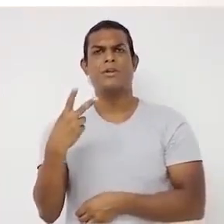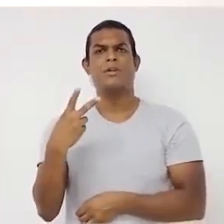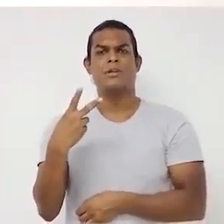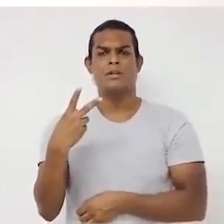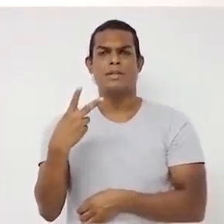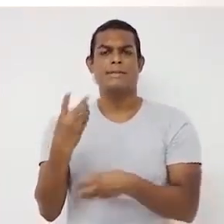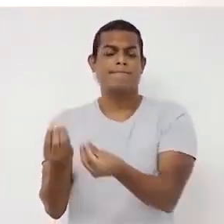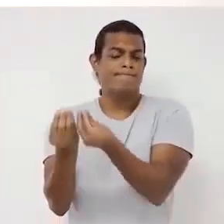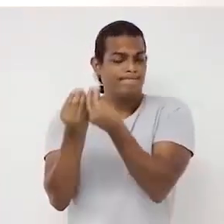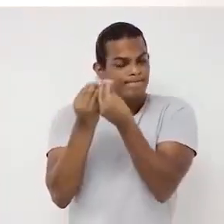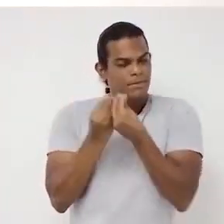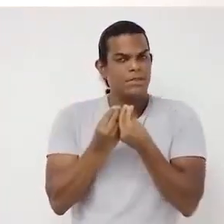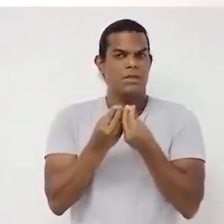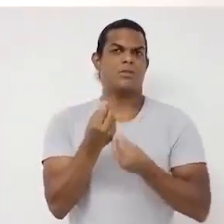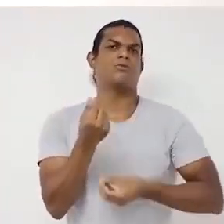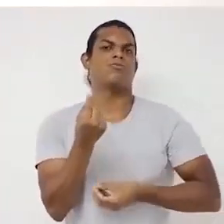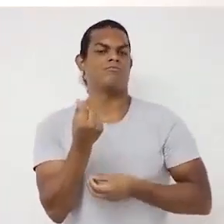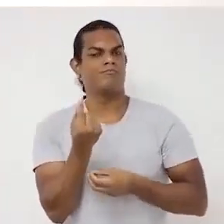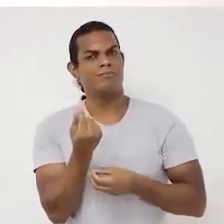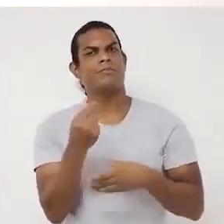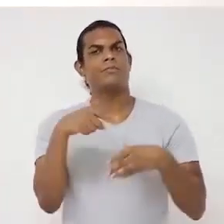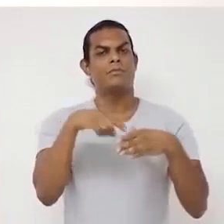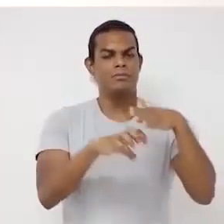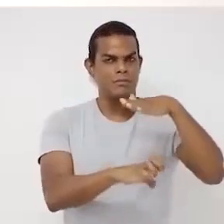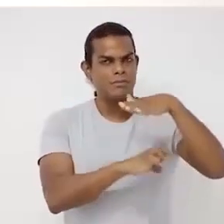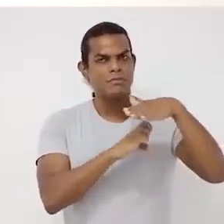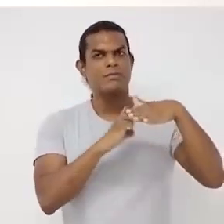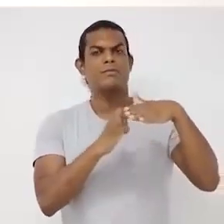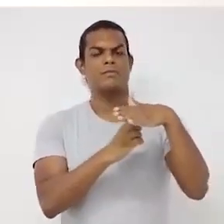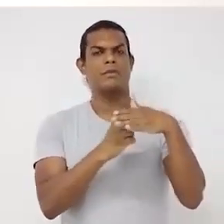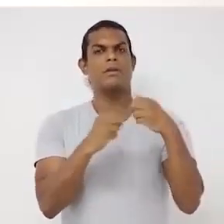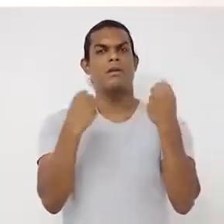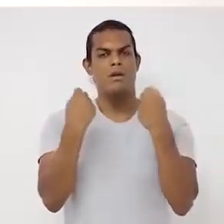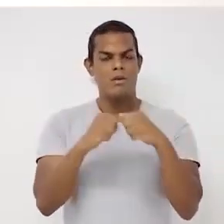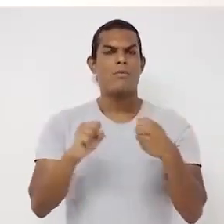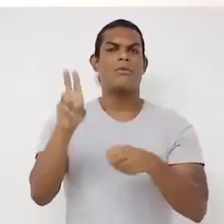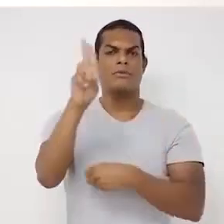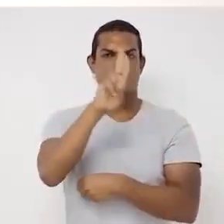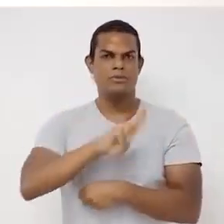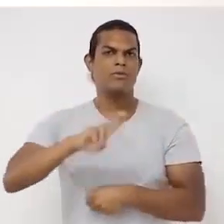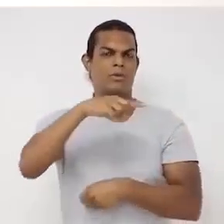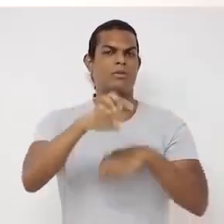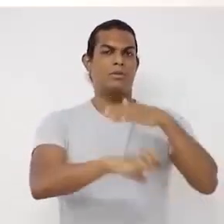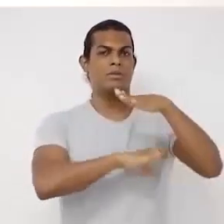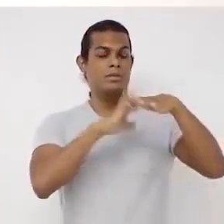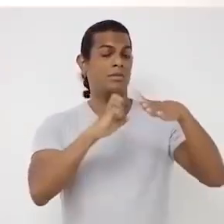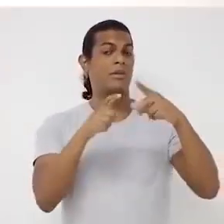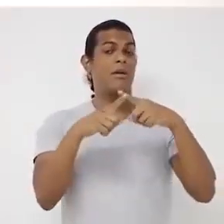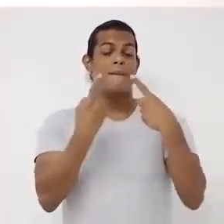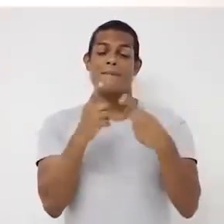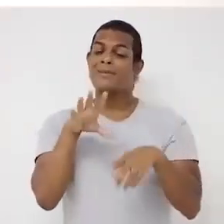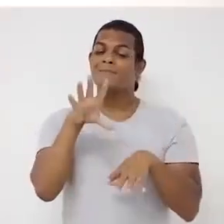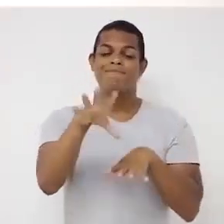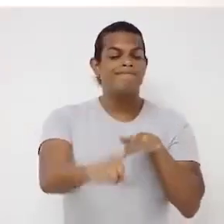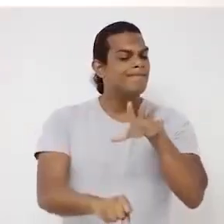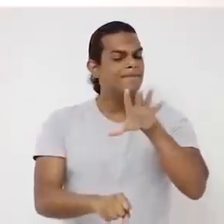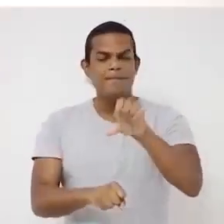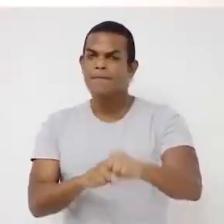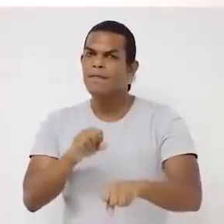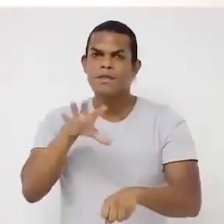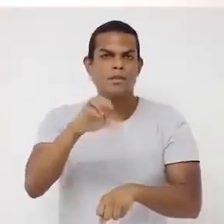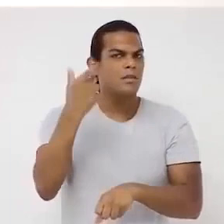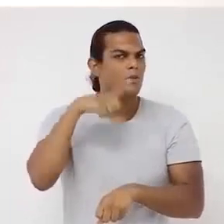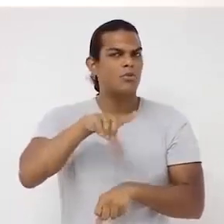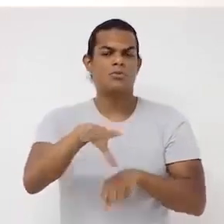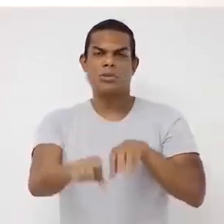benefício econômico para a nossa empresa, é para ser usado pela empresa, mas não possui matéria física. Então, em